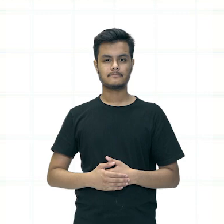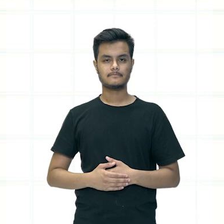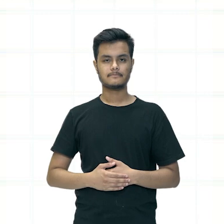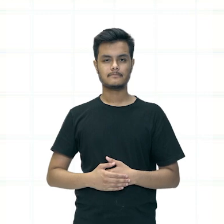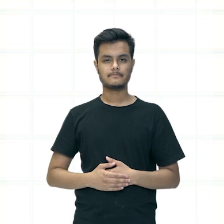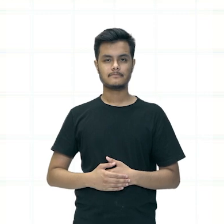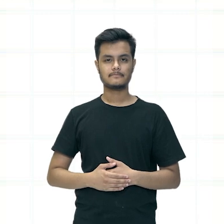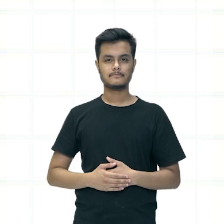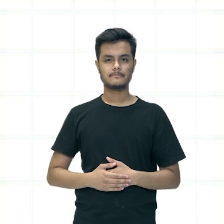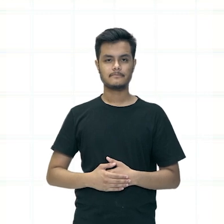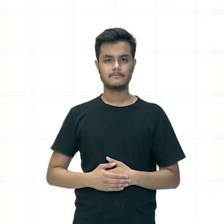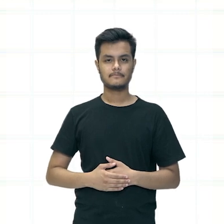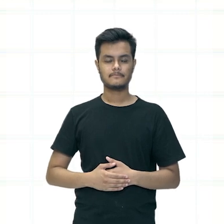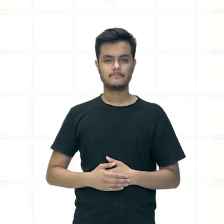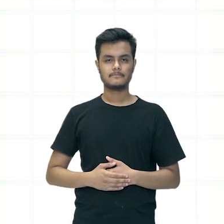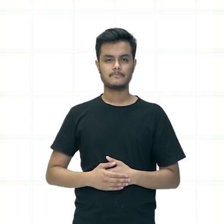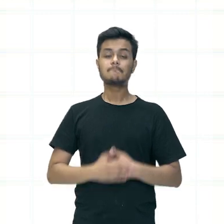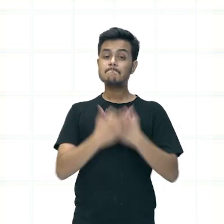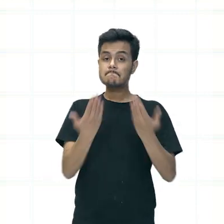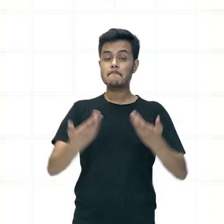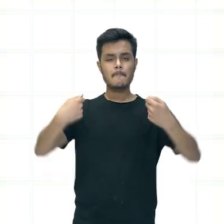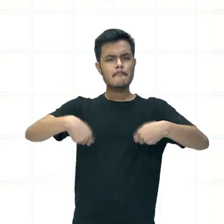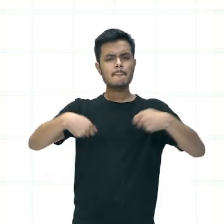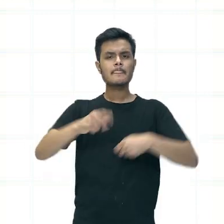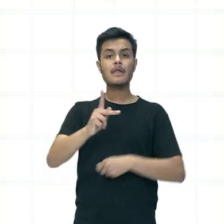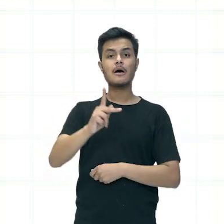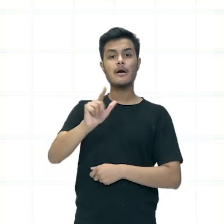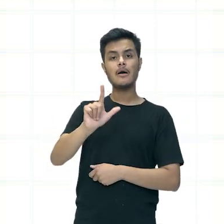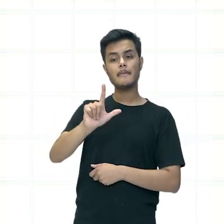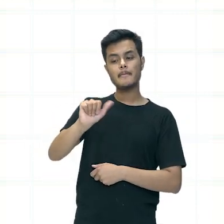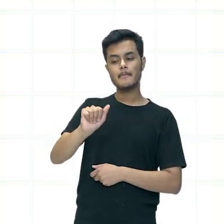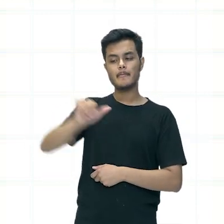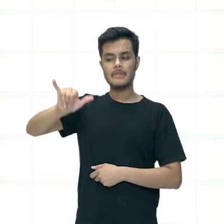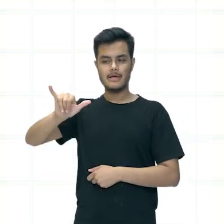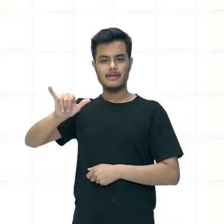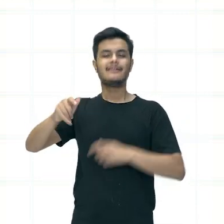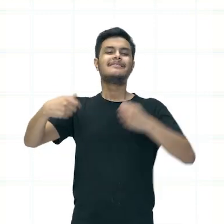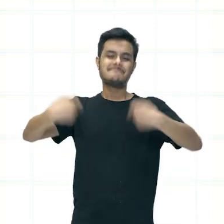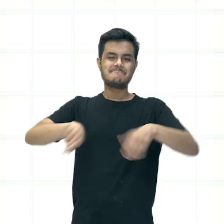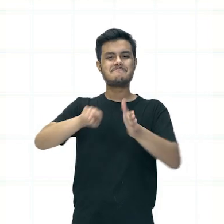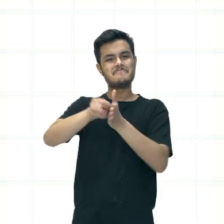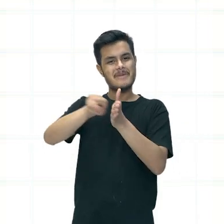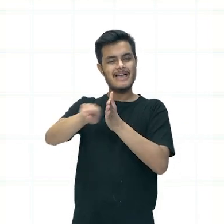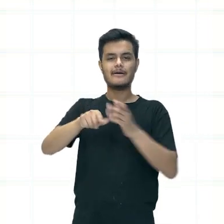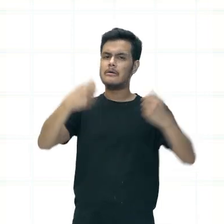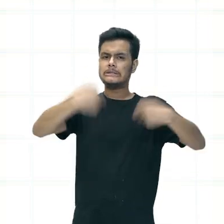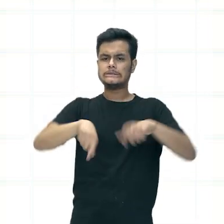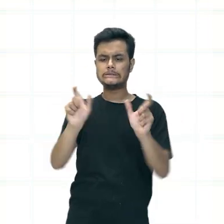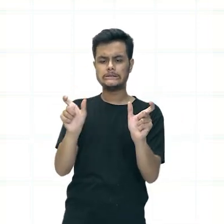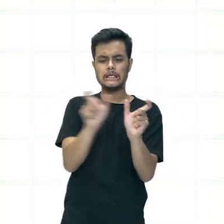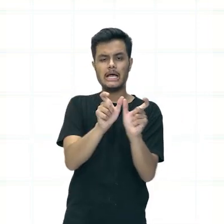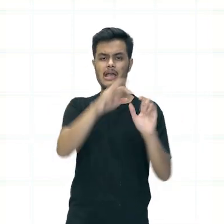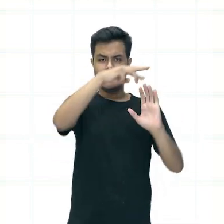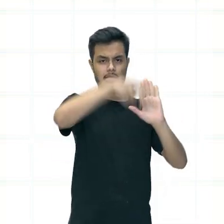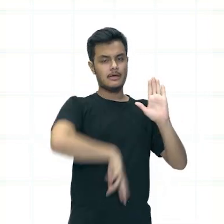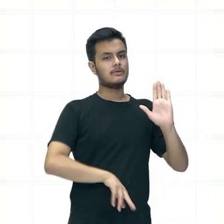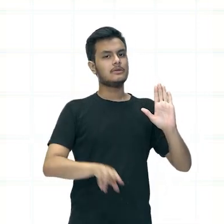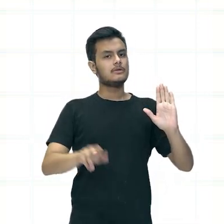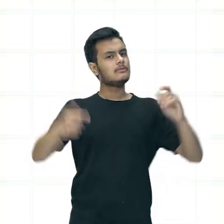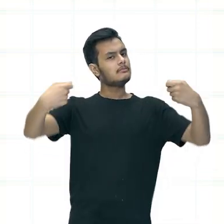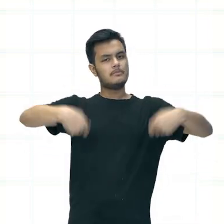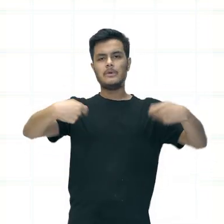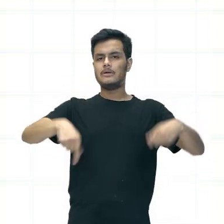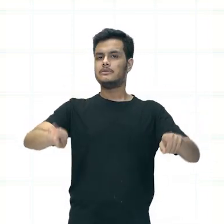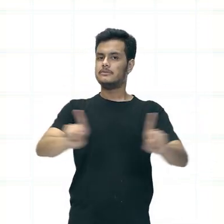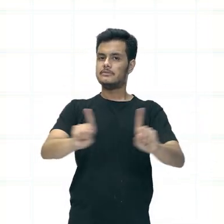soccer? Por que eu usei o play aqui? Porque eu tenho pergunta. Então, você não usa o